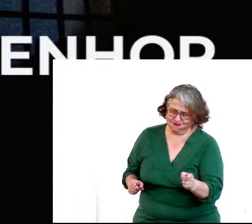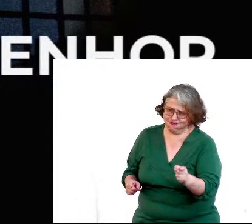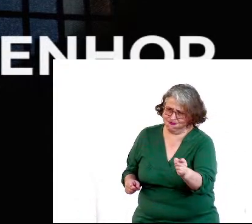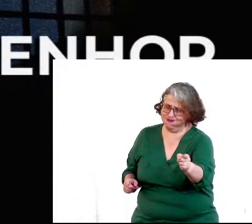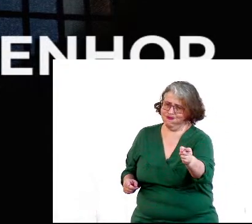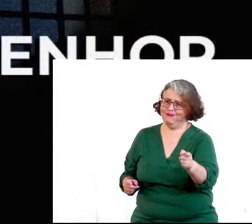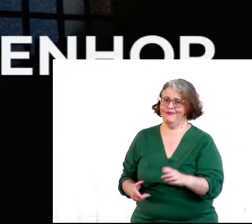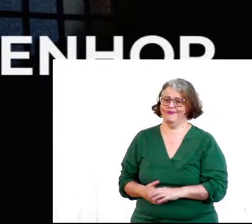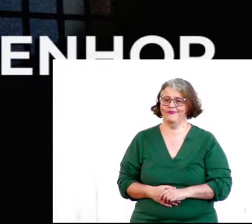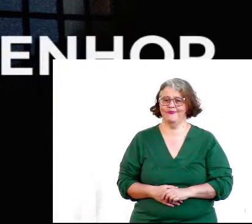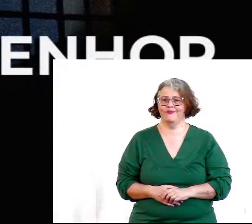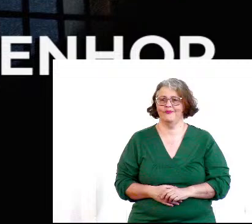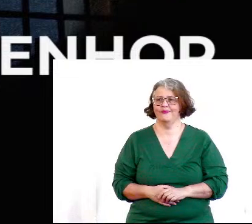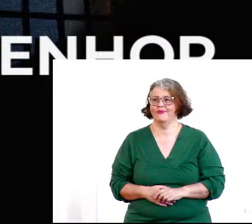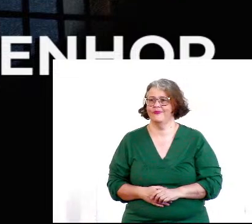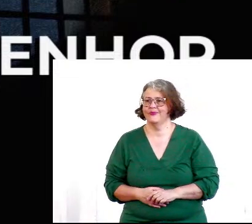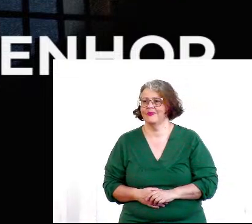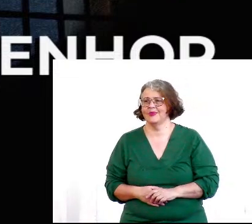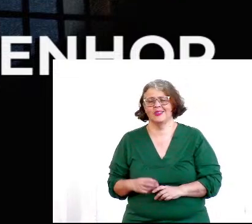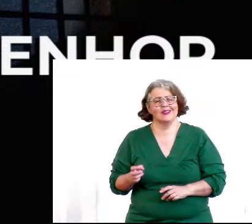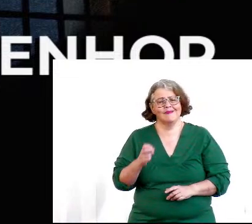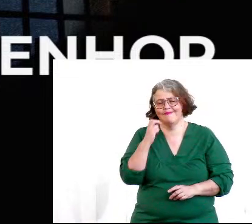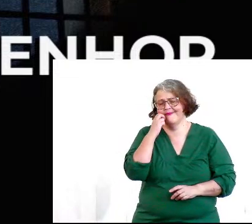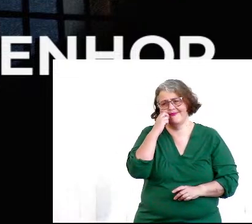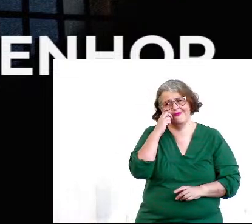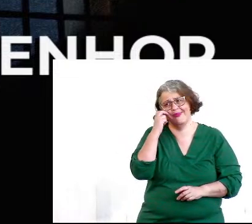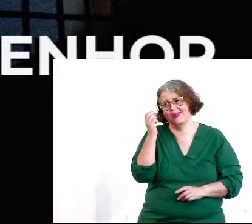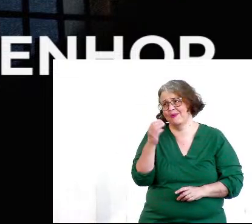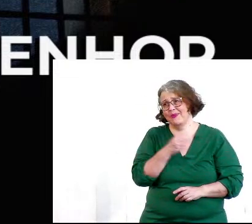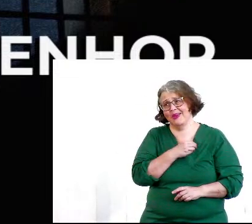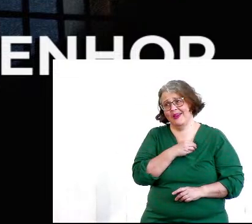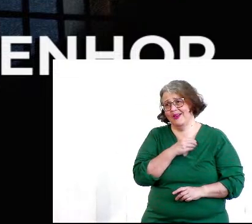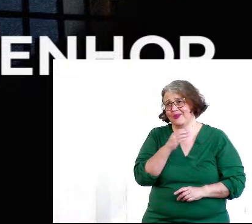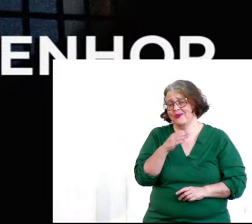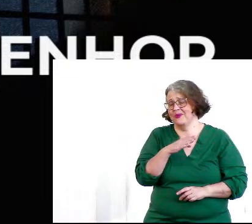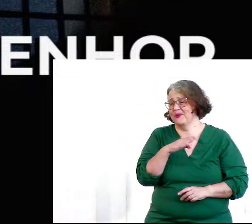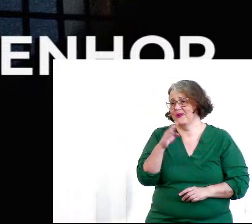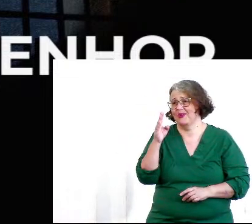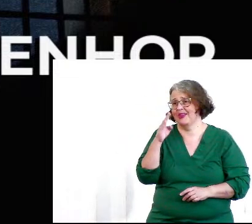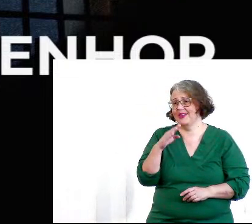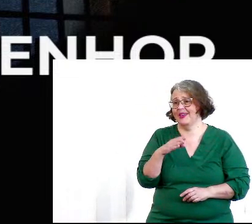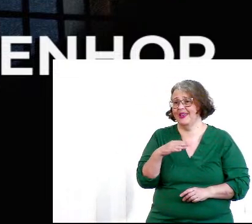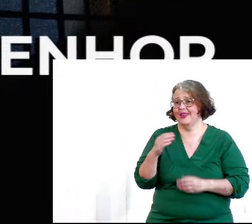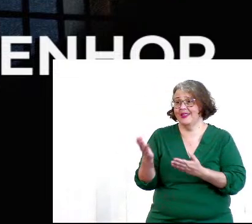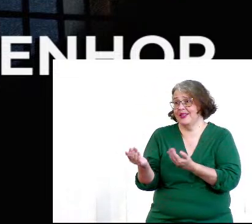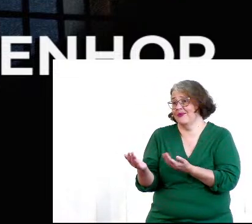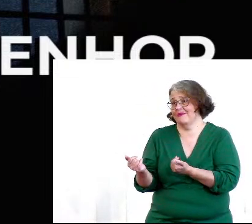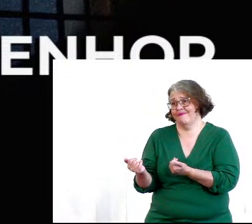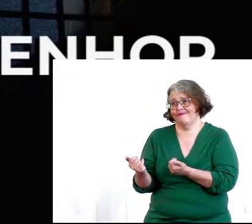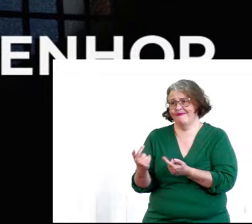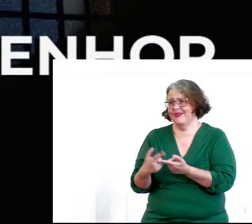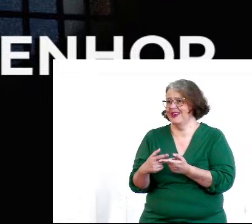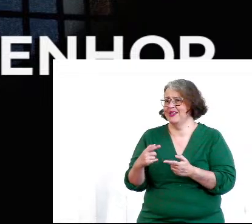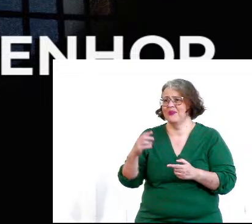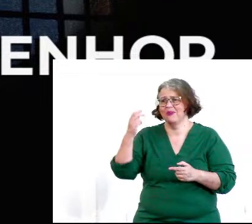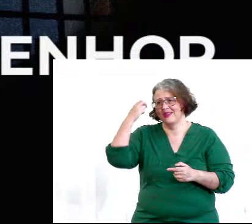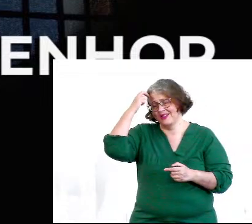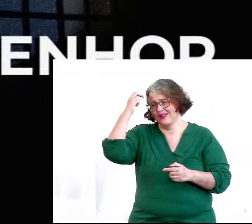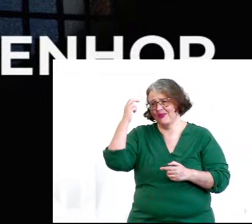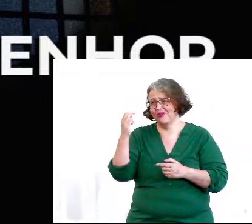Não te lembres dos meus pecados da mocidade, nem das minhas transgressões. Lembra-te de mim, segundo a